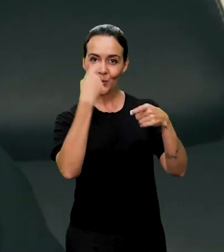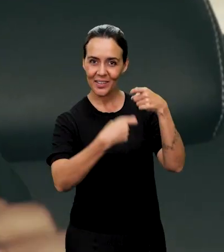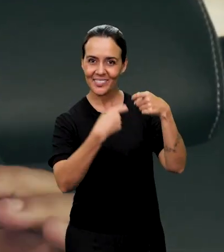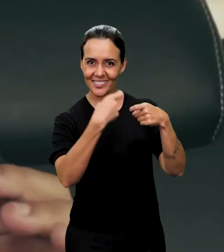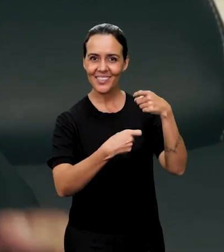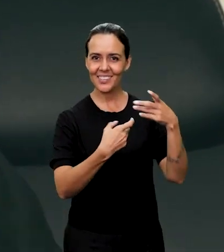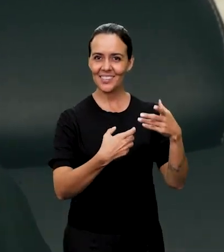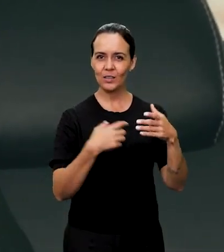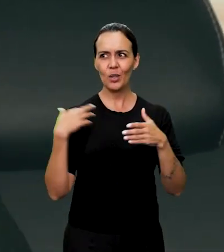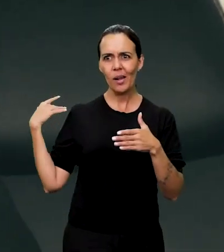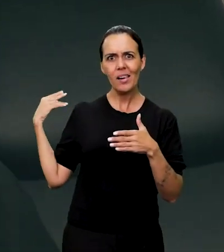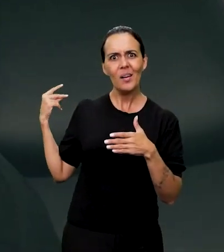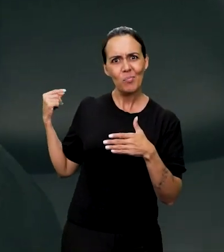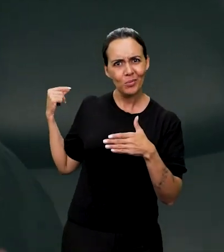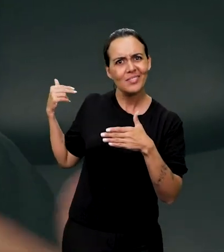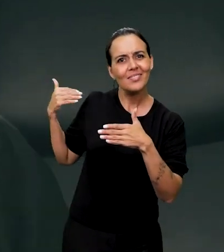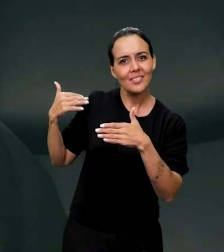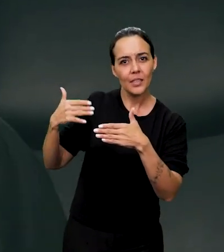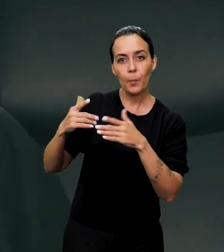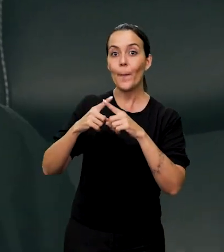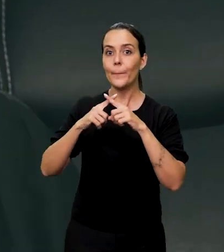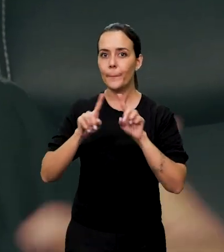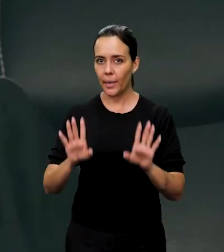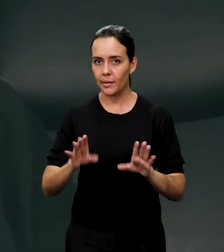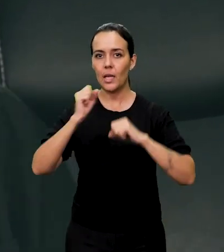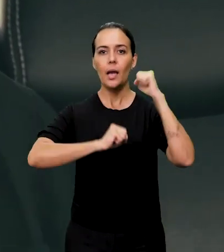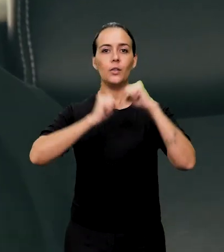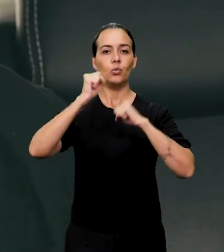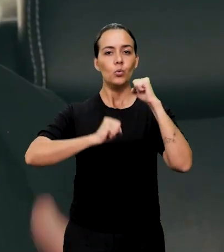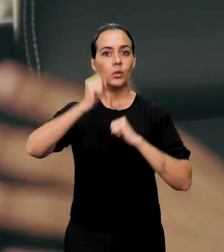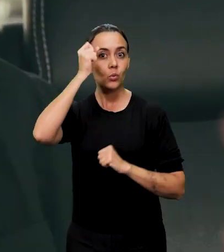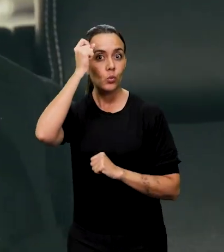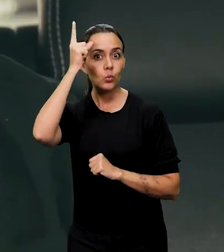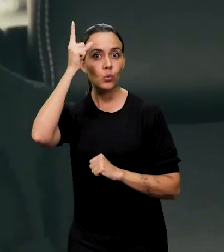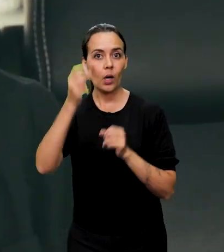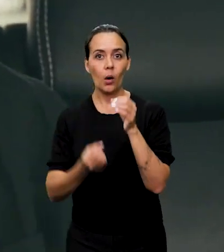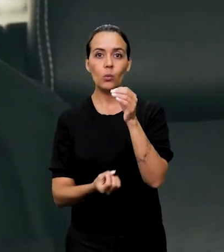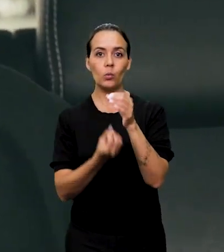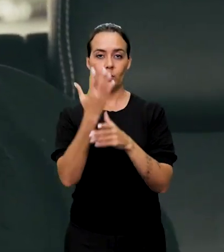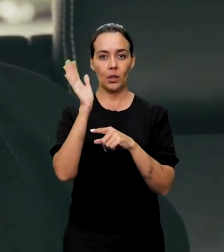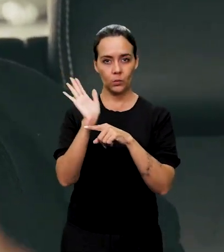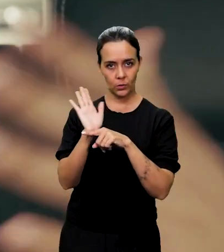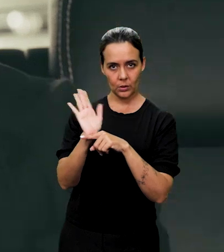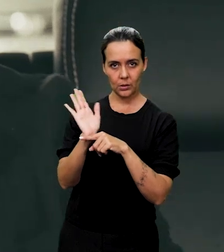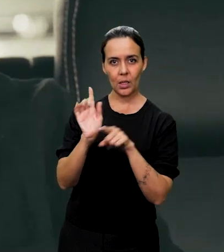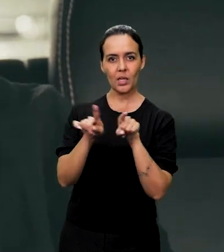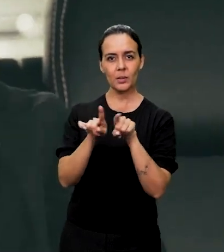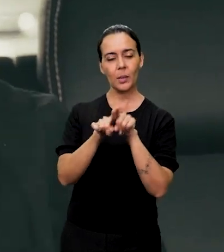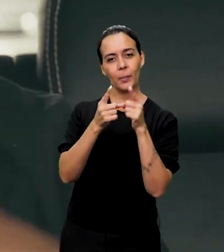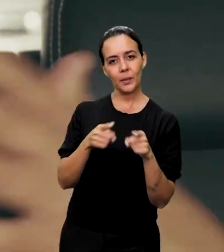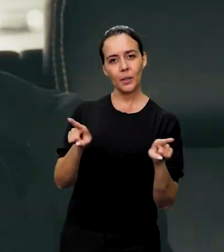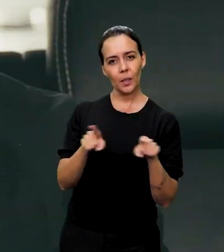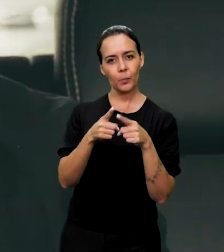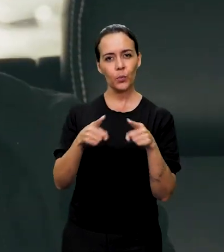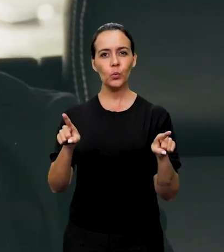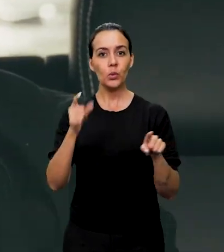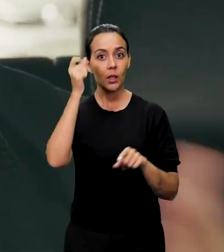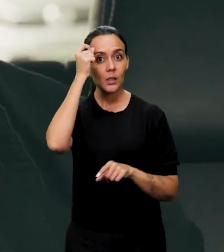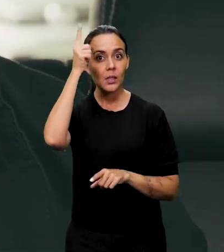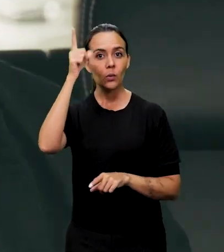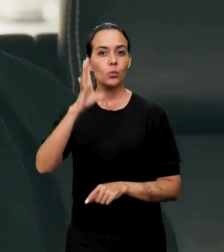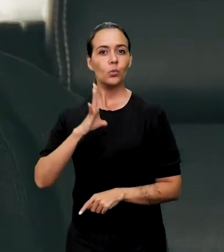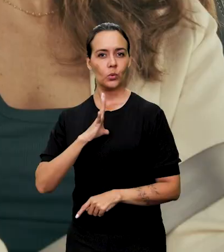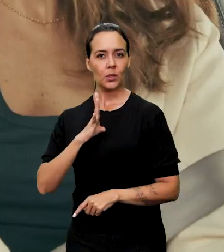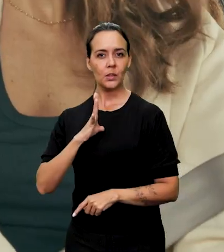Então essa escala é muito grande. Mas pegando a indústria cultural mesmo, né? A existência do cinema e, né, da música, né? Da